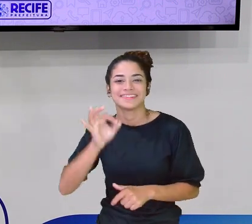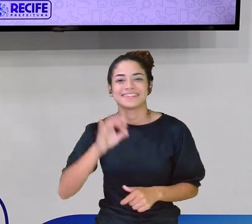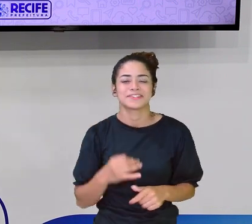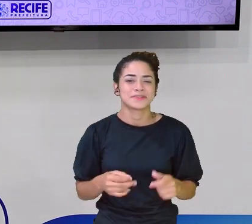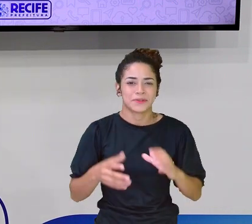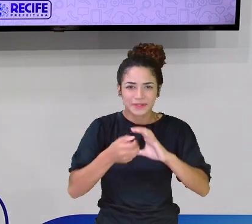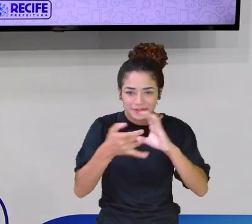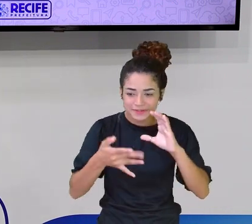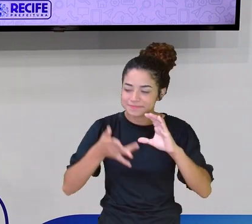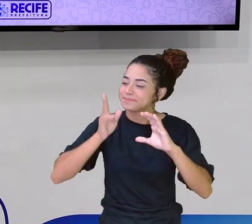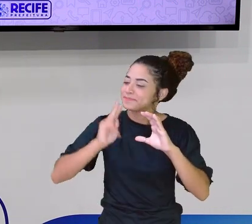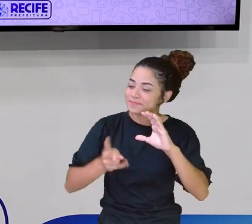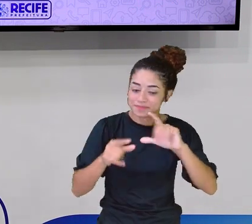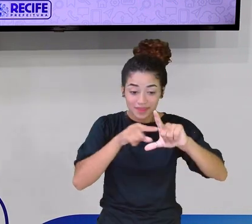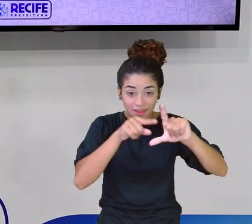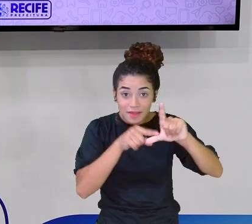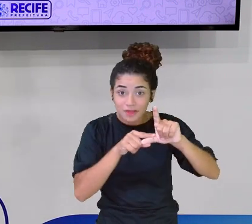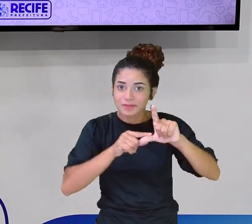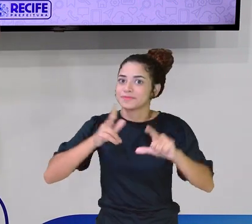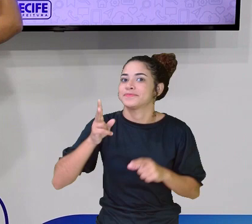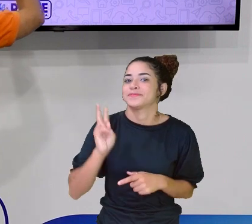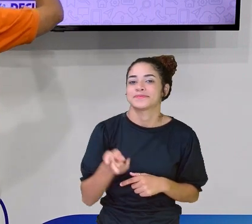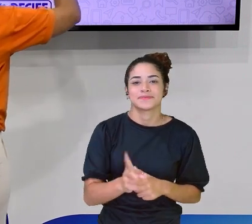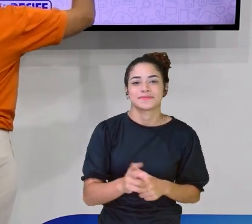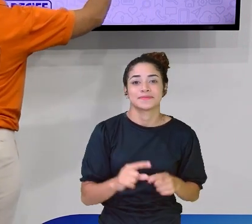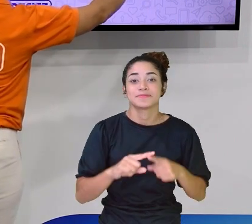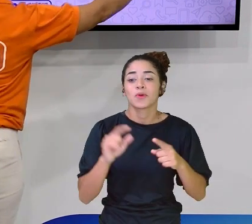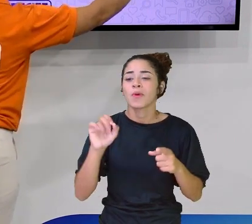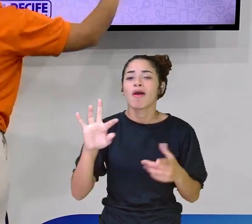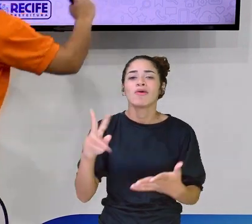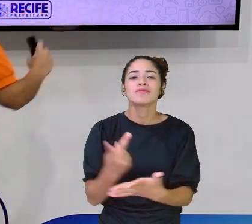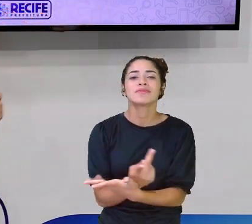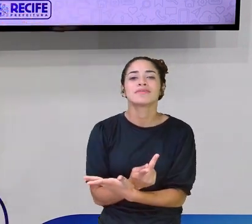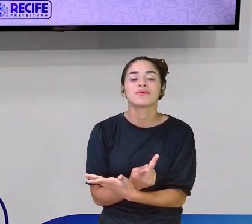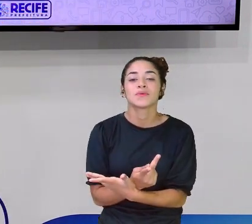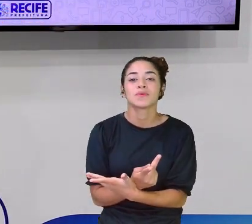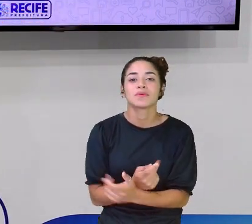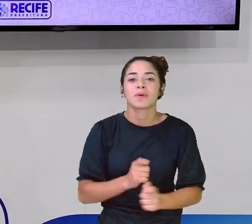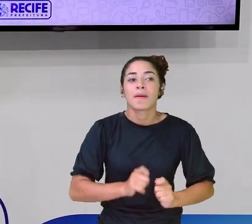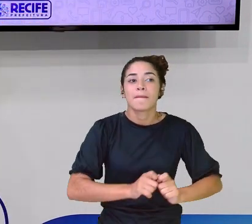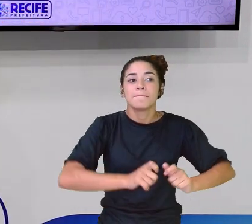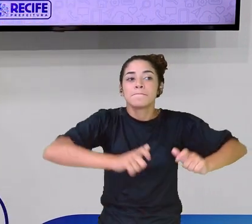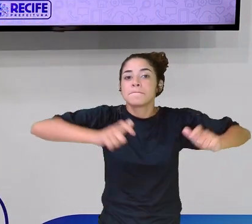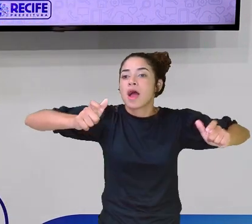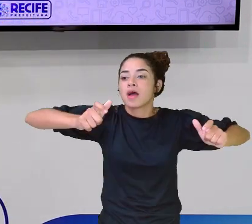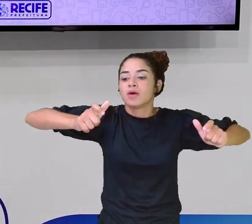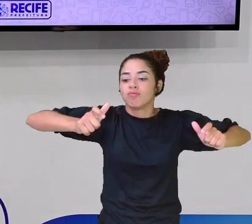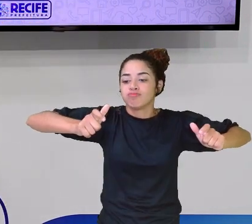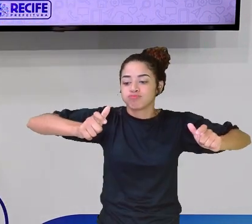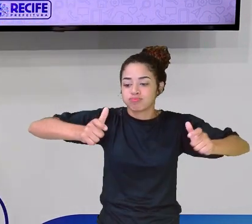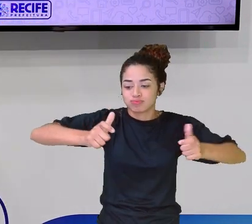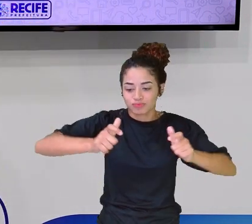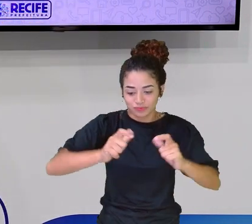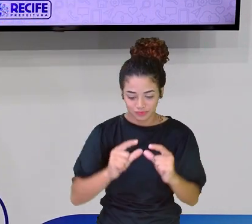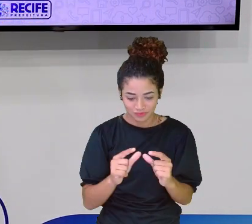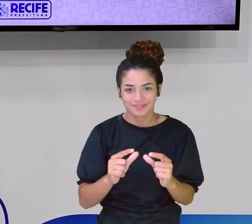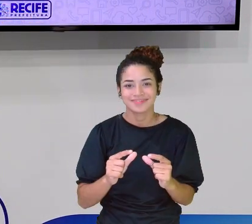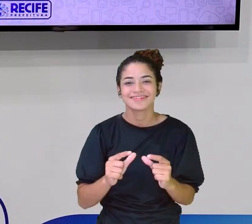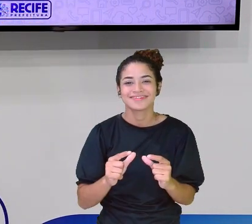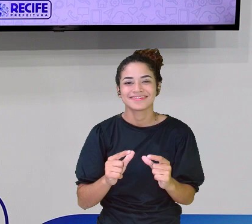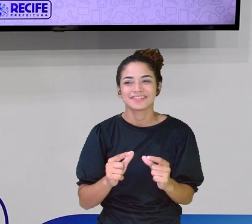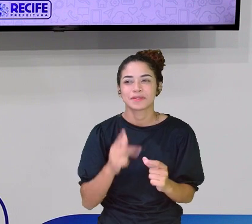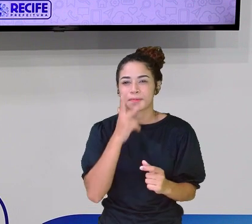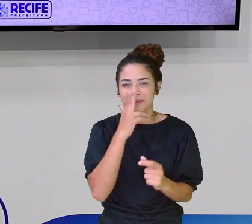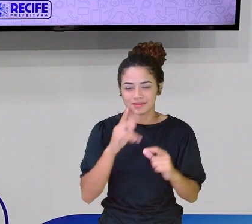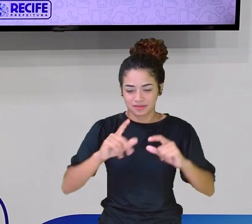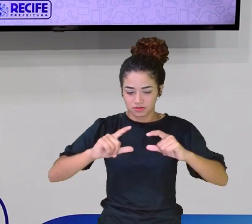os meus ângulos. O que aconteceu foi a dimensão da figura que mudou. Eu